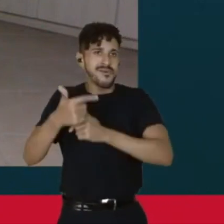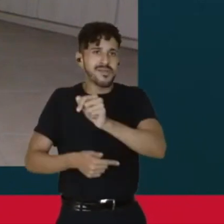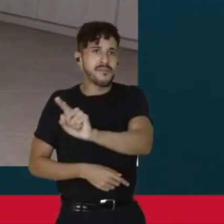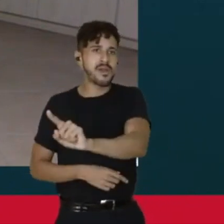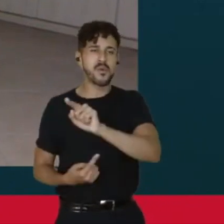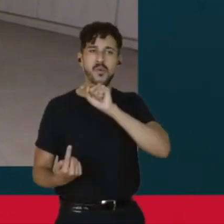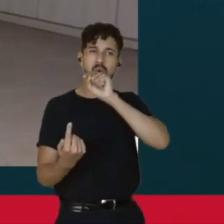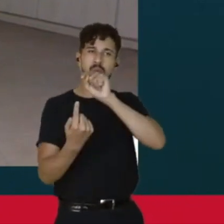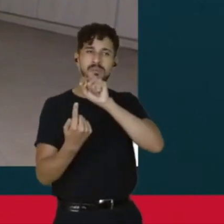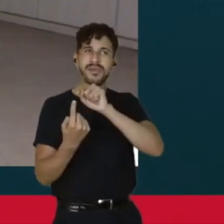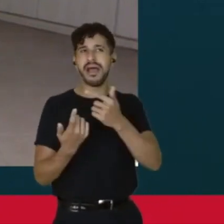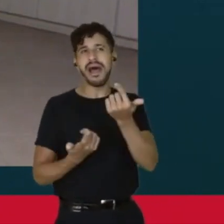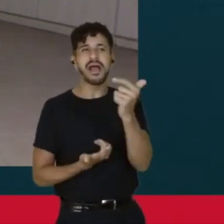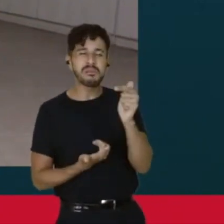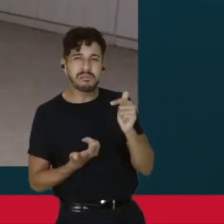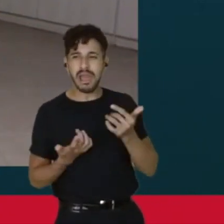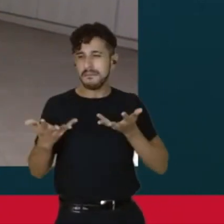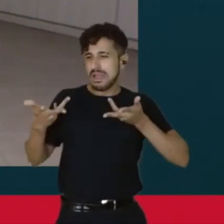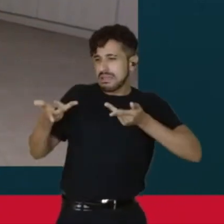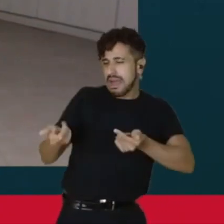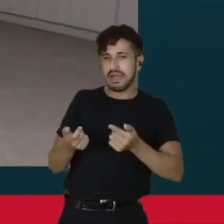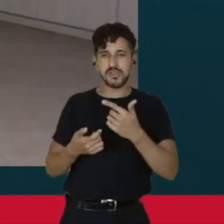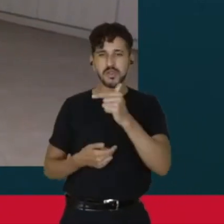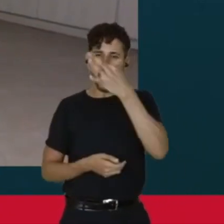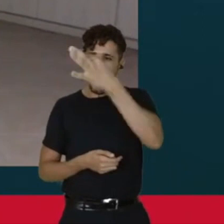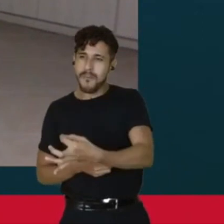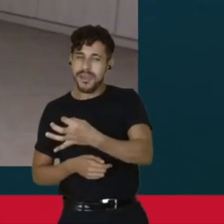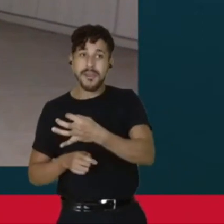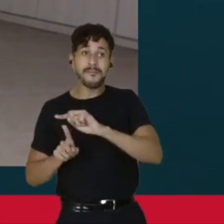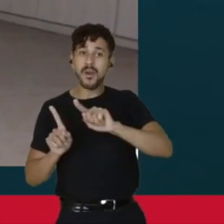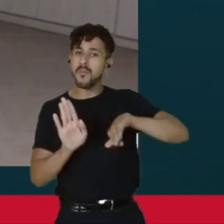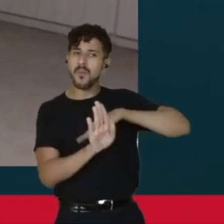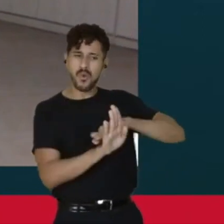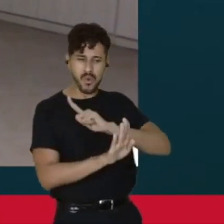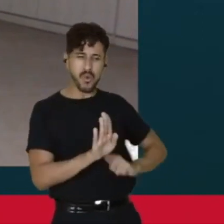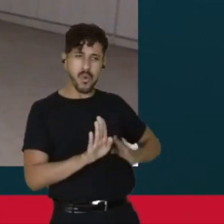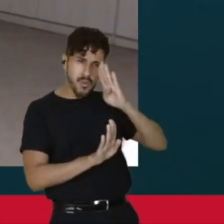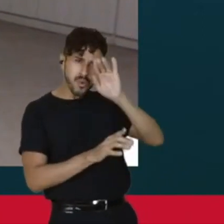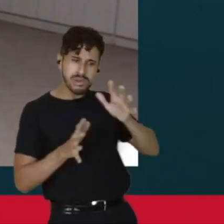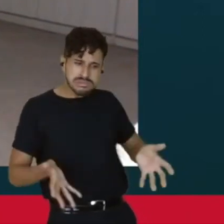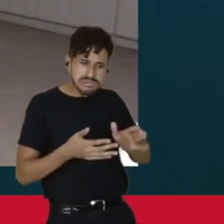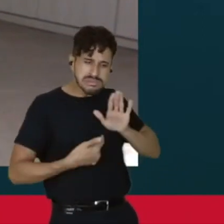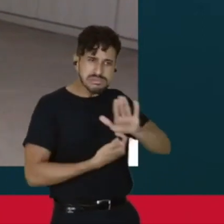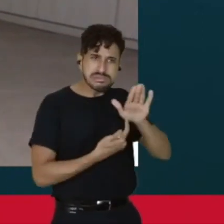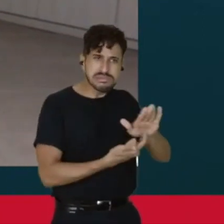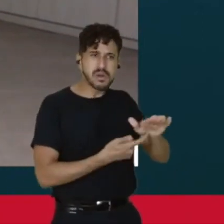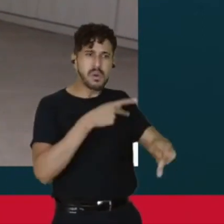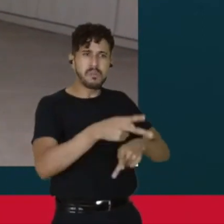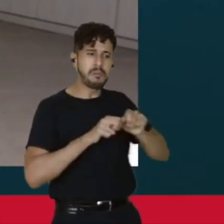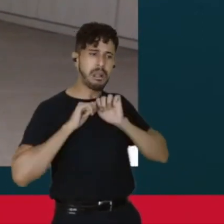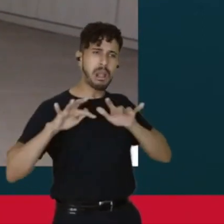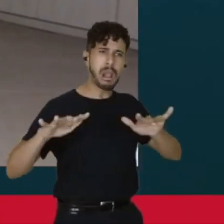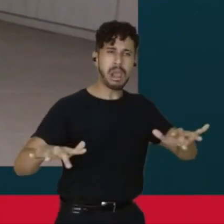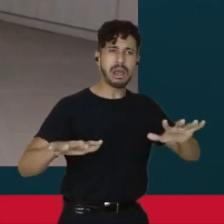por incompetência, por desorganização, mas deliberadamente atuou para expor a população à chamada imunidade de